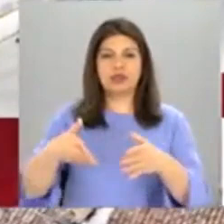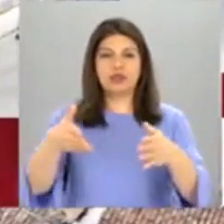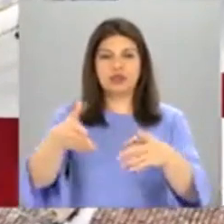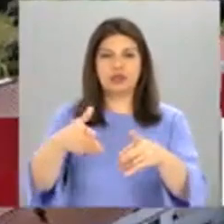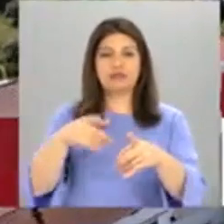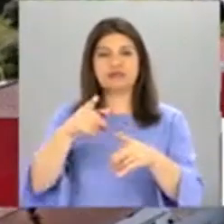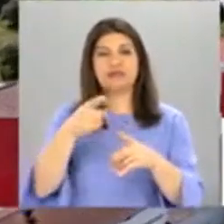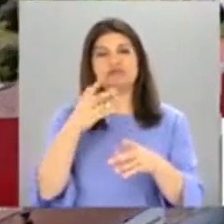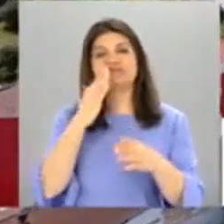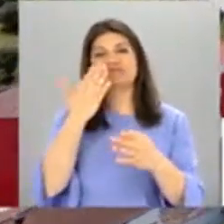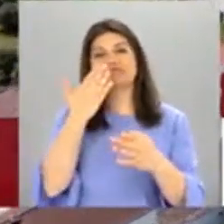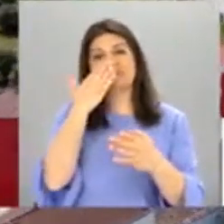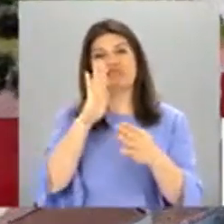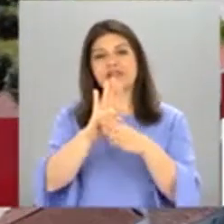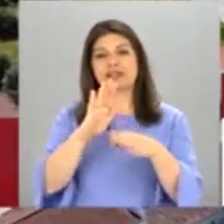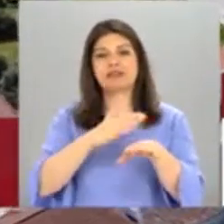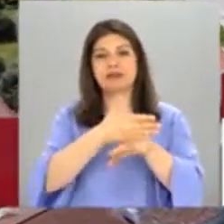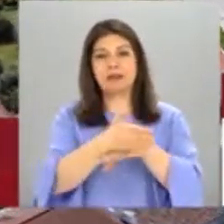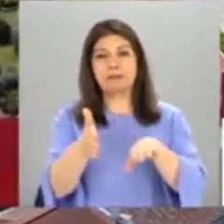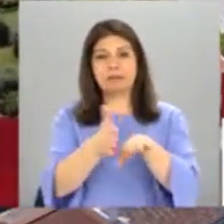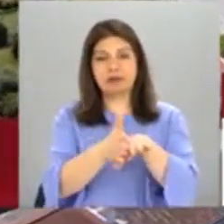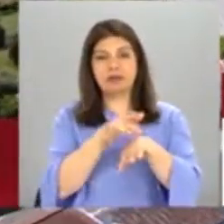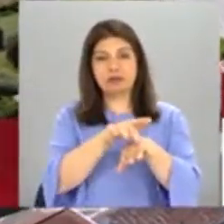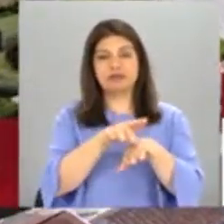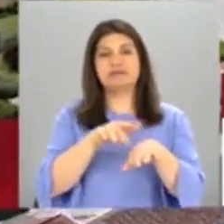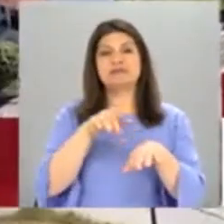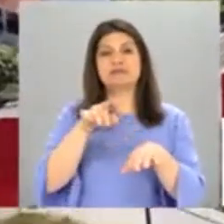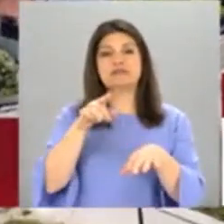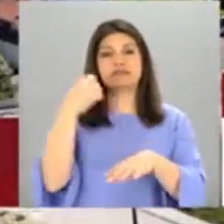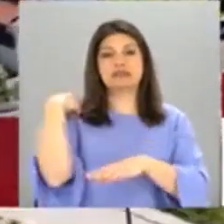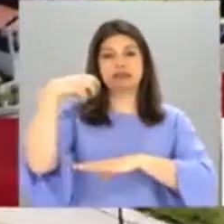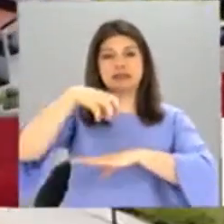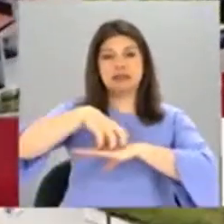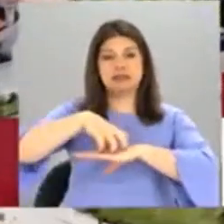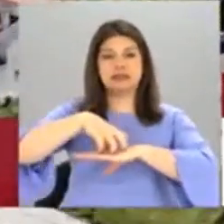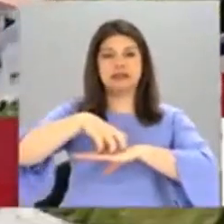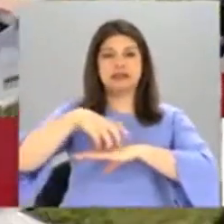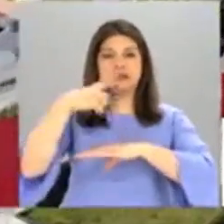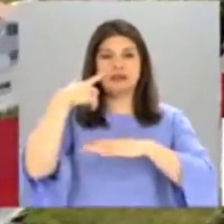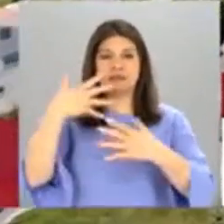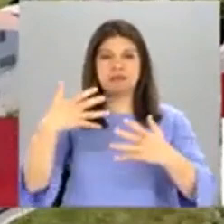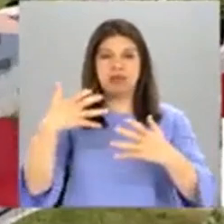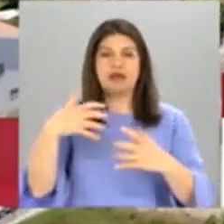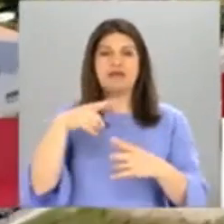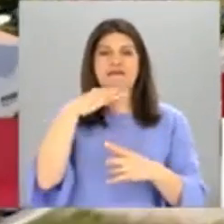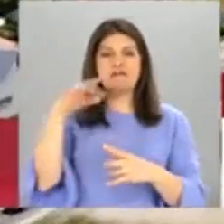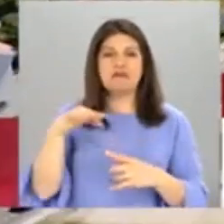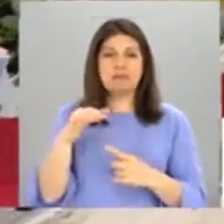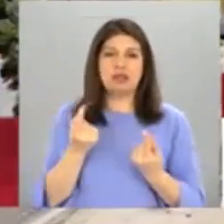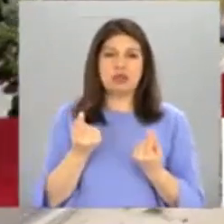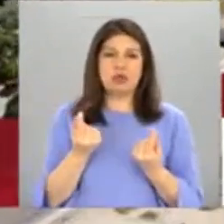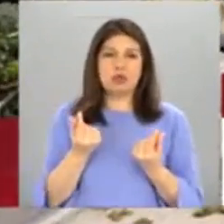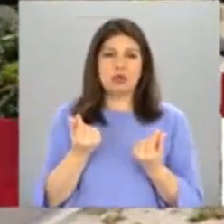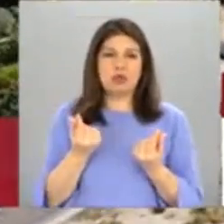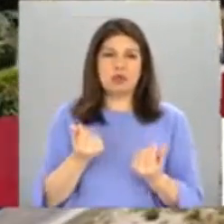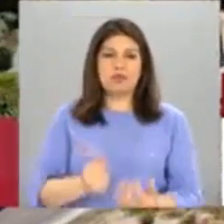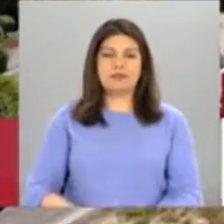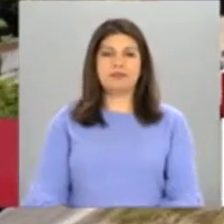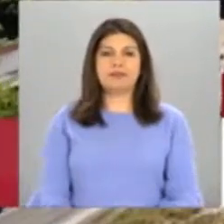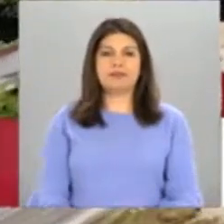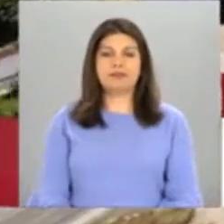os produtos para Lisboa, a casa deixava à vista a capacidade económica da família.